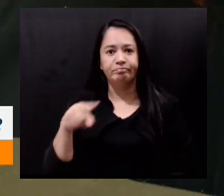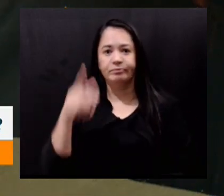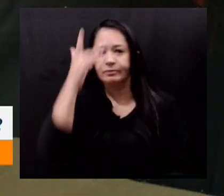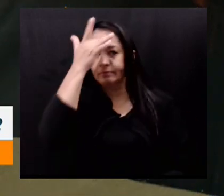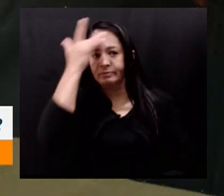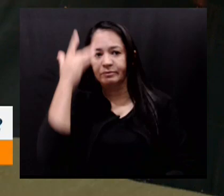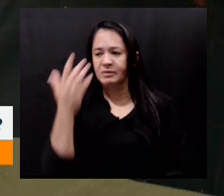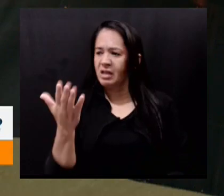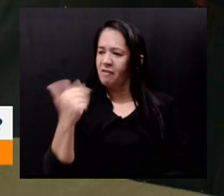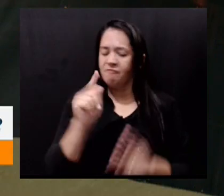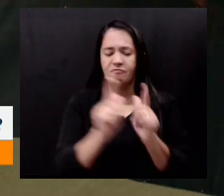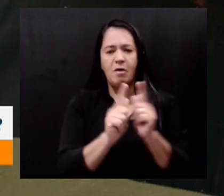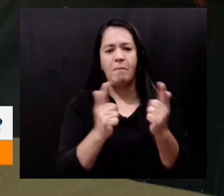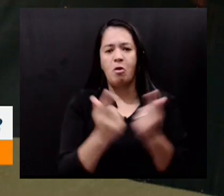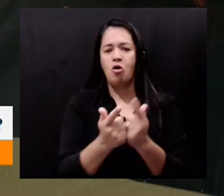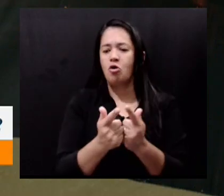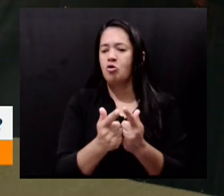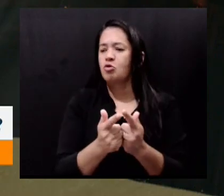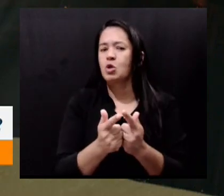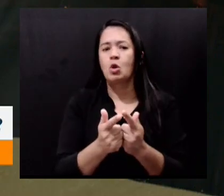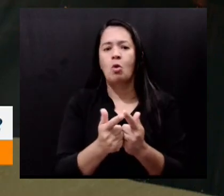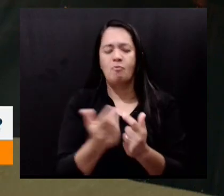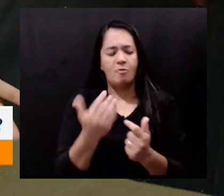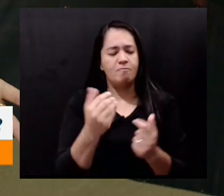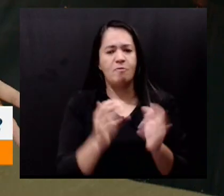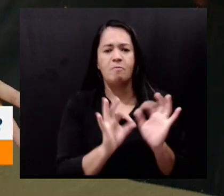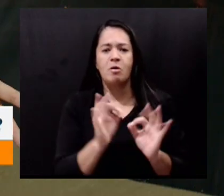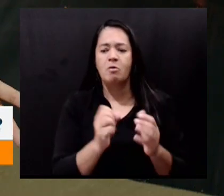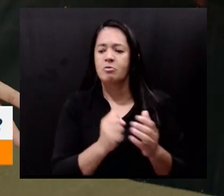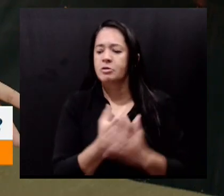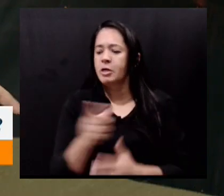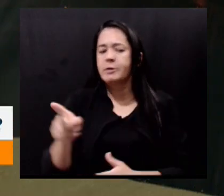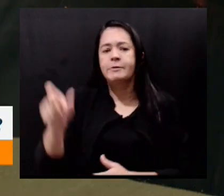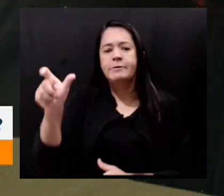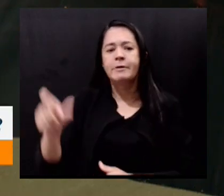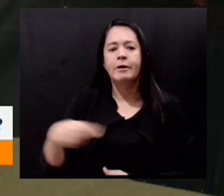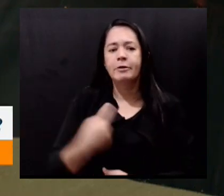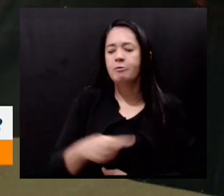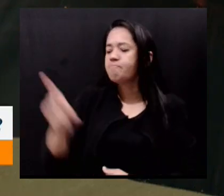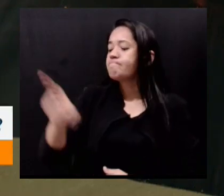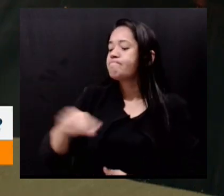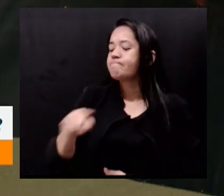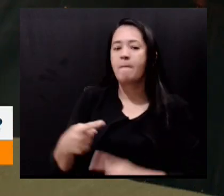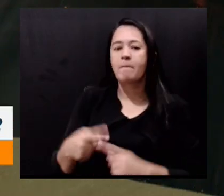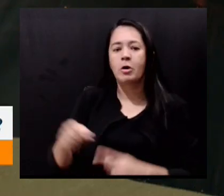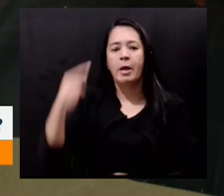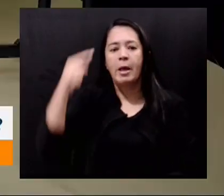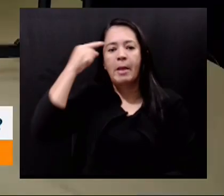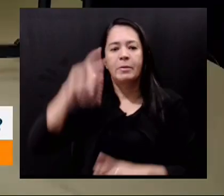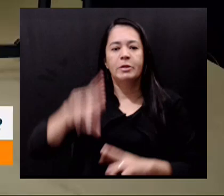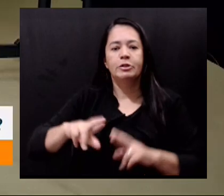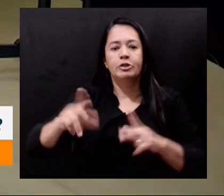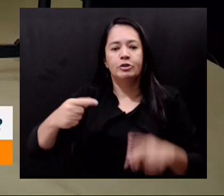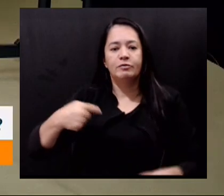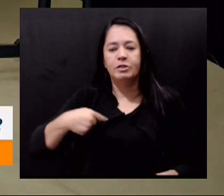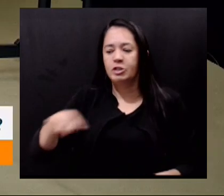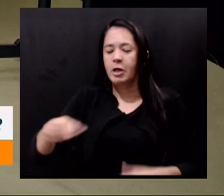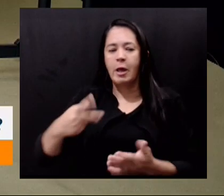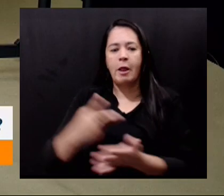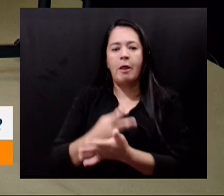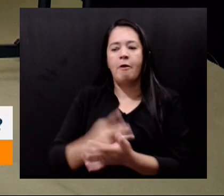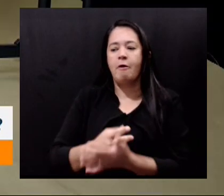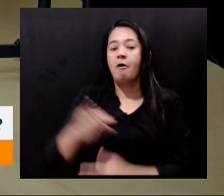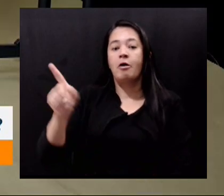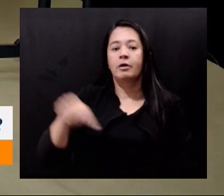vamos cancelar determinada pessoa, porque ela não faz parte, ela não pensa como eu penso, então ela está totalmente cancelada. O que que acontece